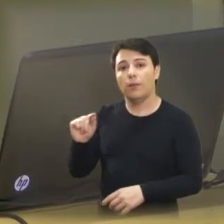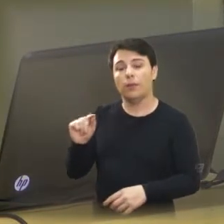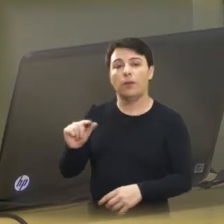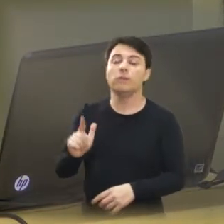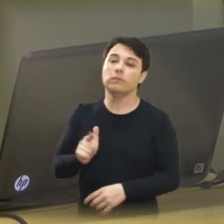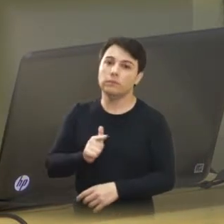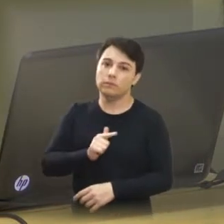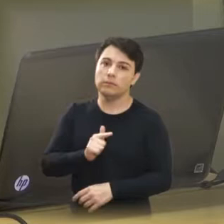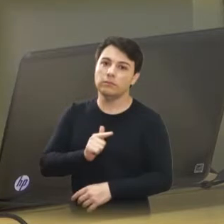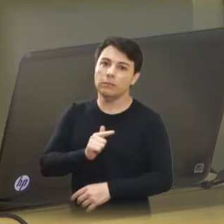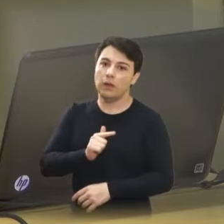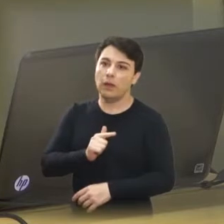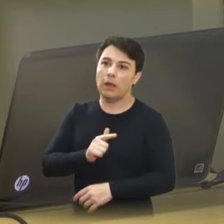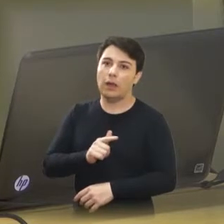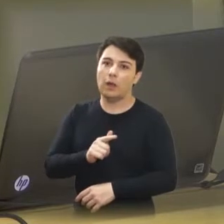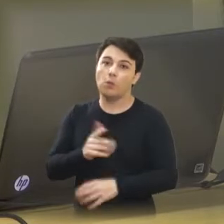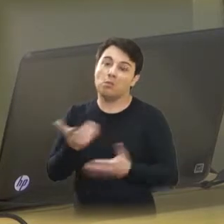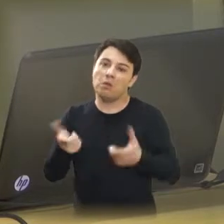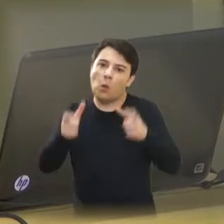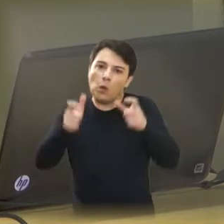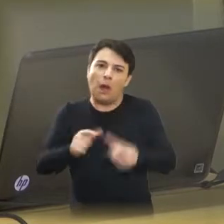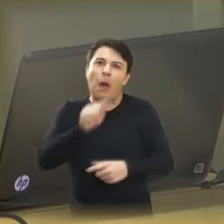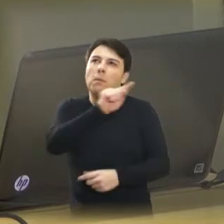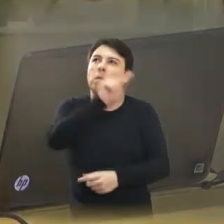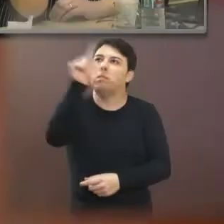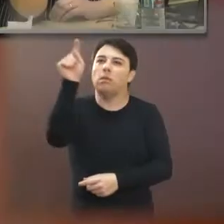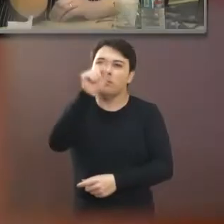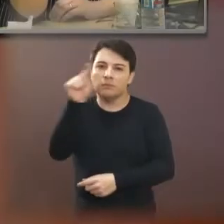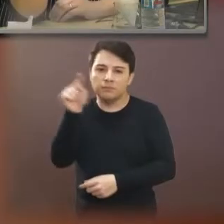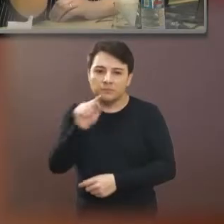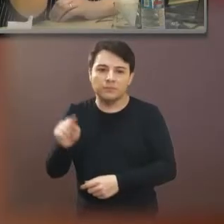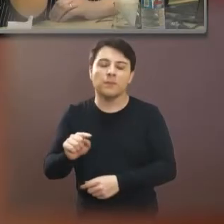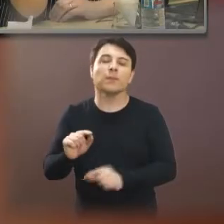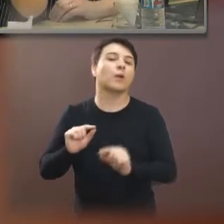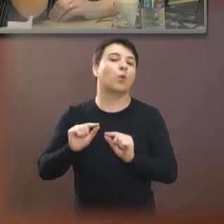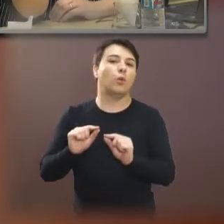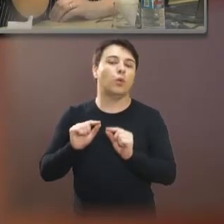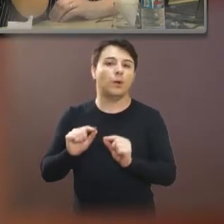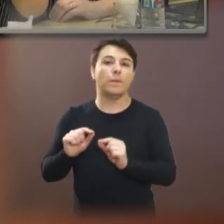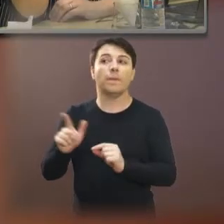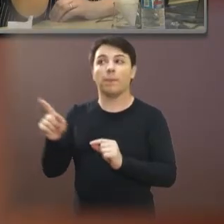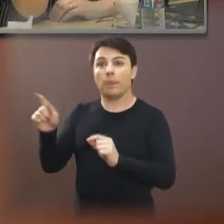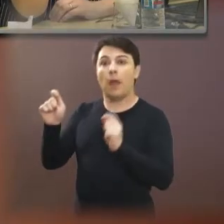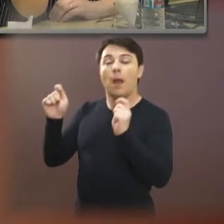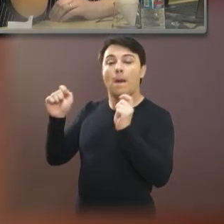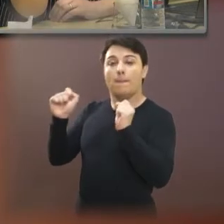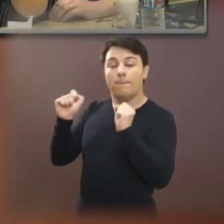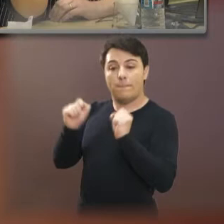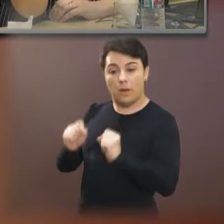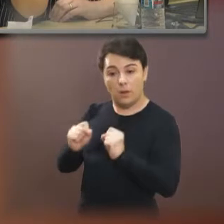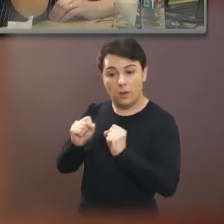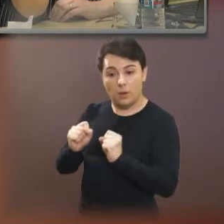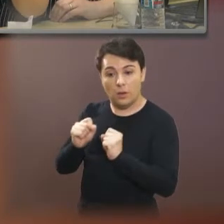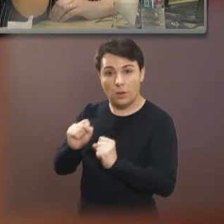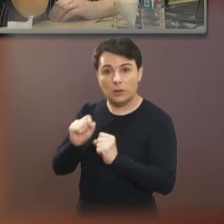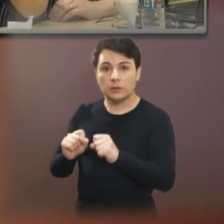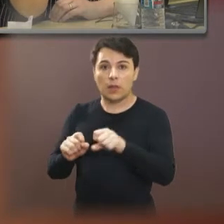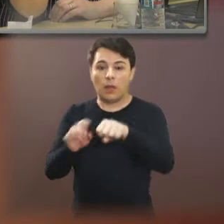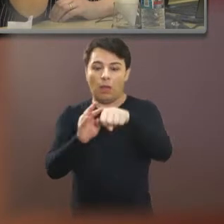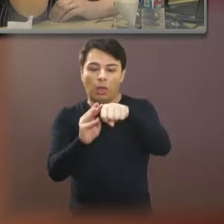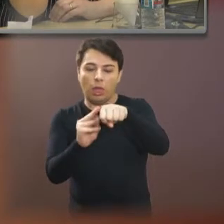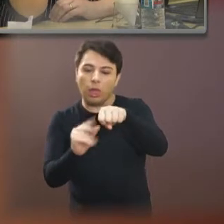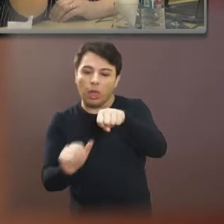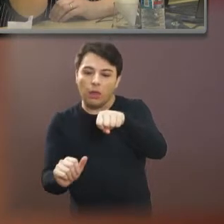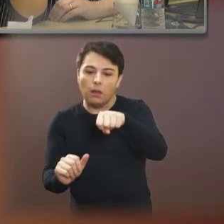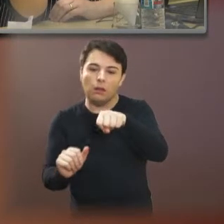Existem algumas regiões pontuais, tanto no Serralhal como no Marivã, que têm potencial de erosão,